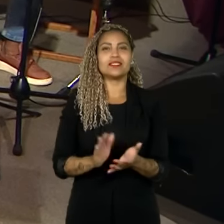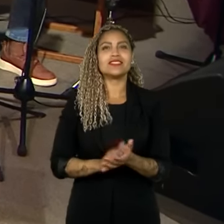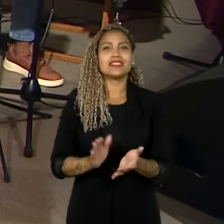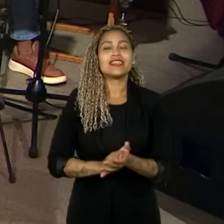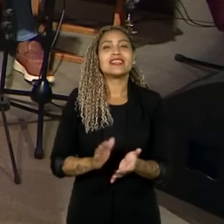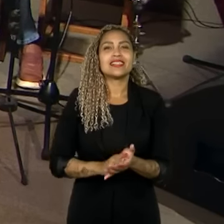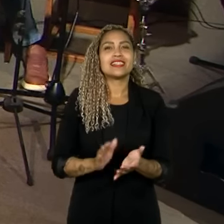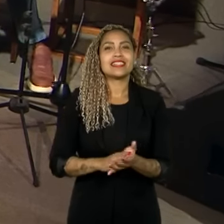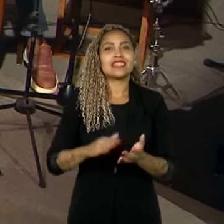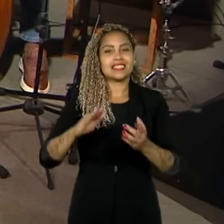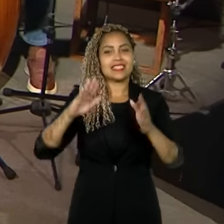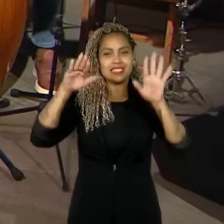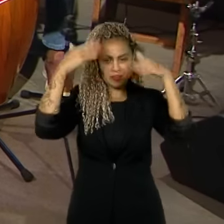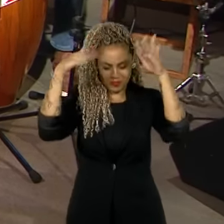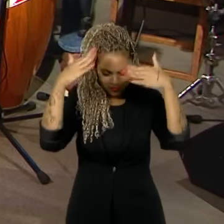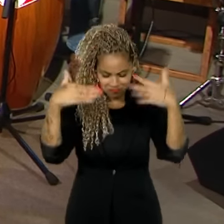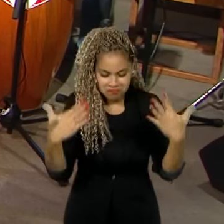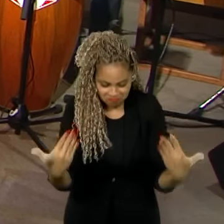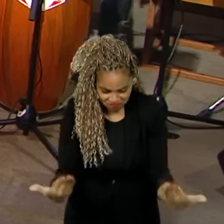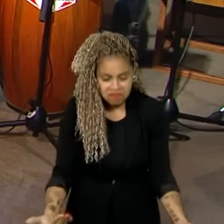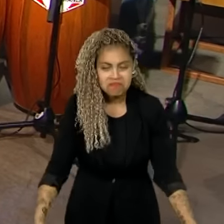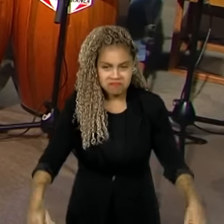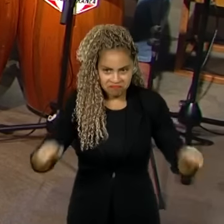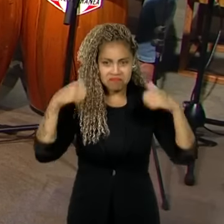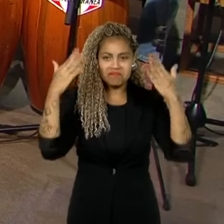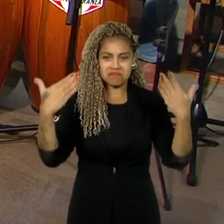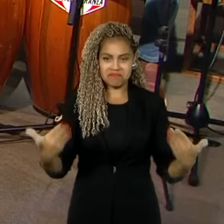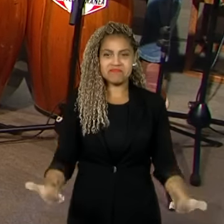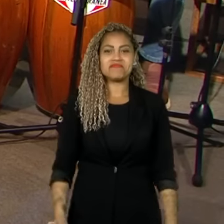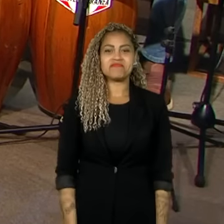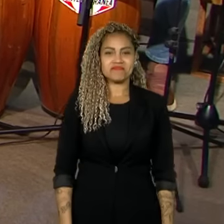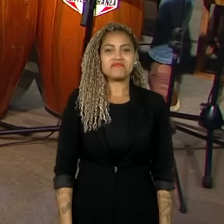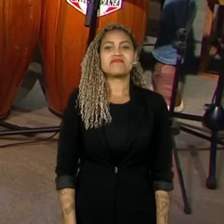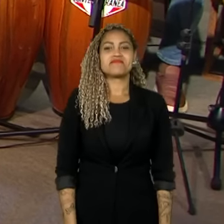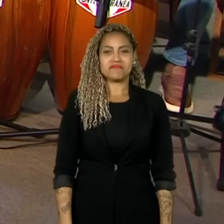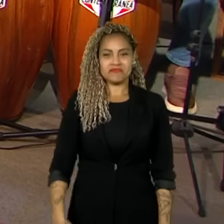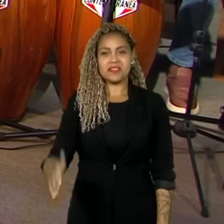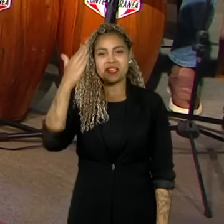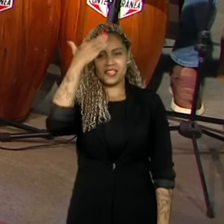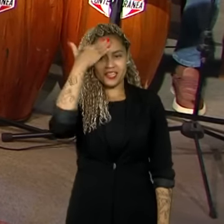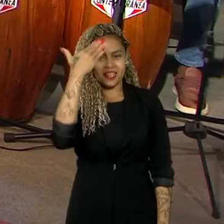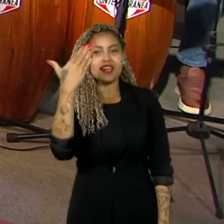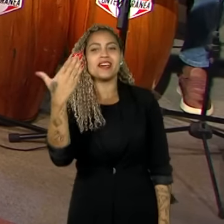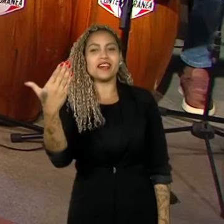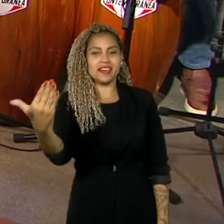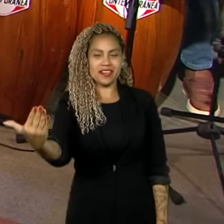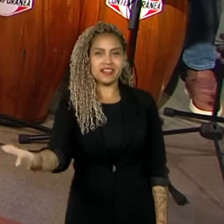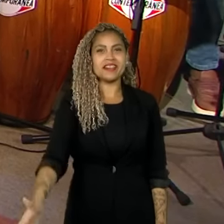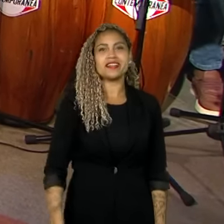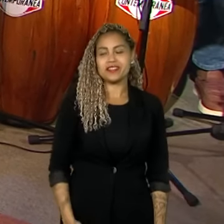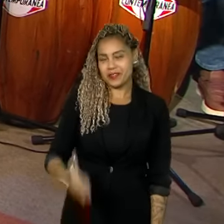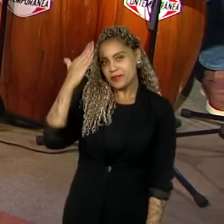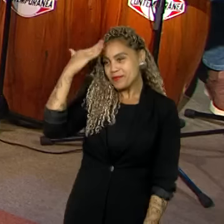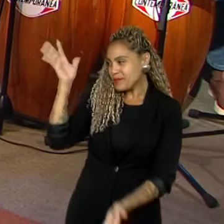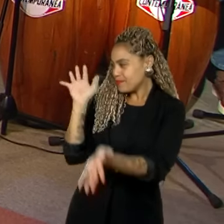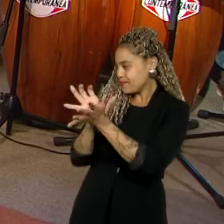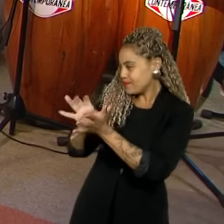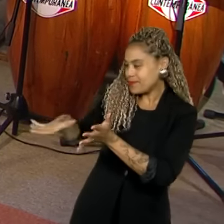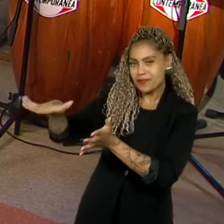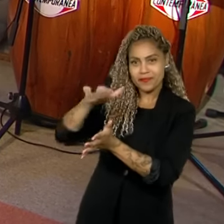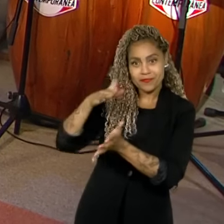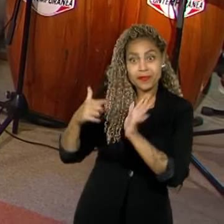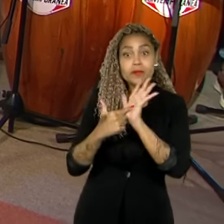Salve, salve, Aline Carice, maravilhosa. Muito obrigada, muito obrigada, muito obrigada. Banda, apresente sua banda.